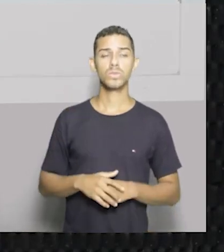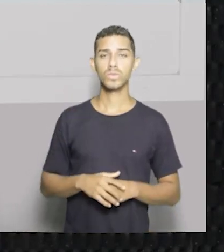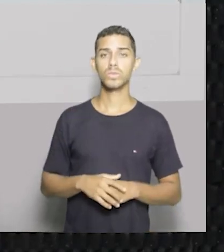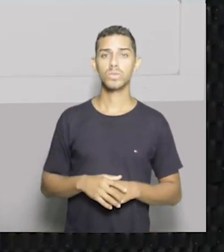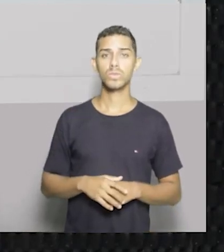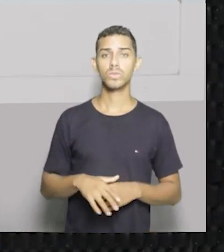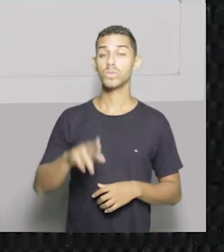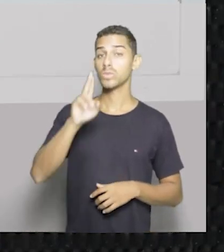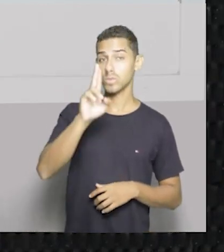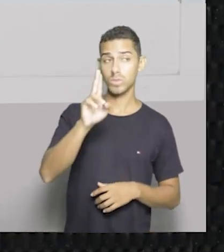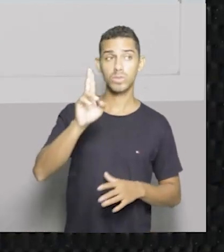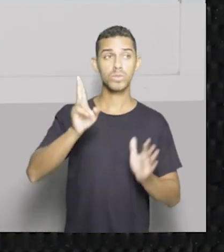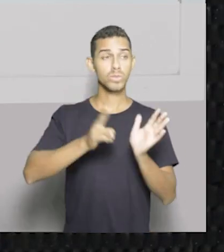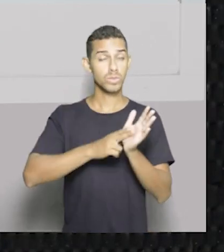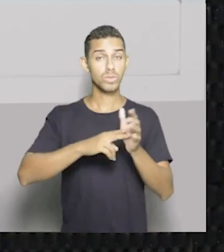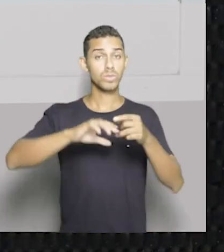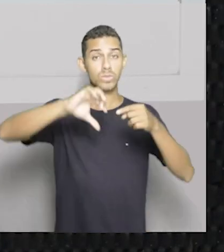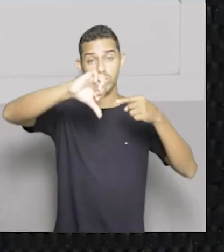vai marcar